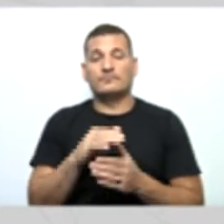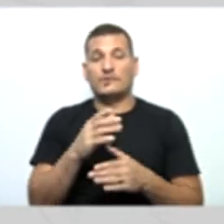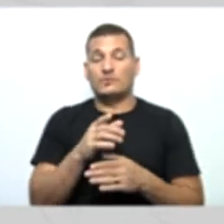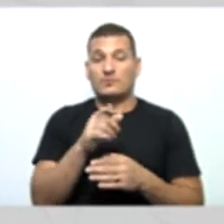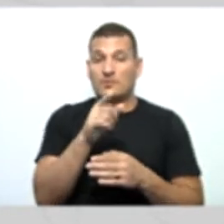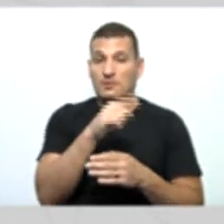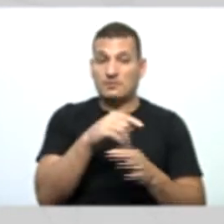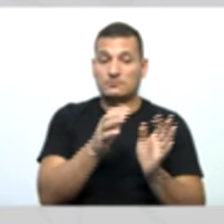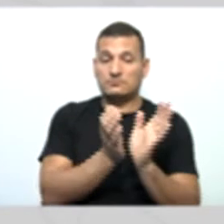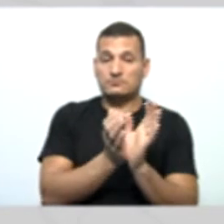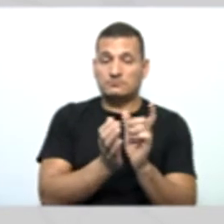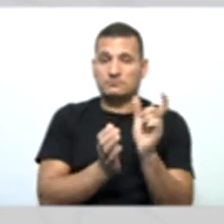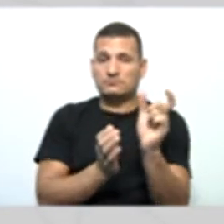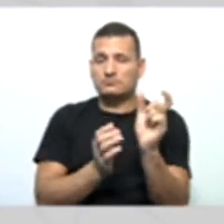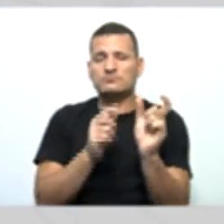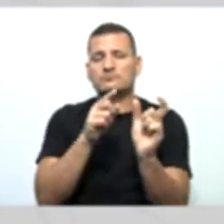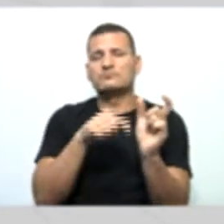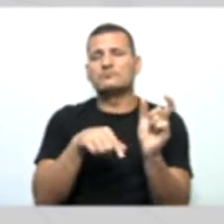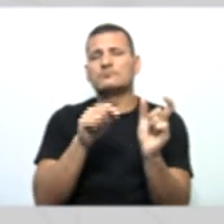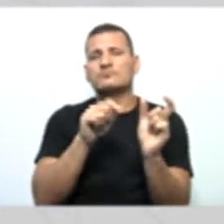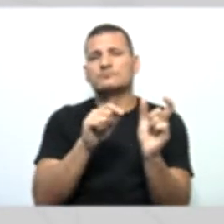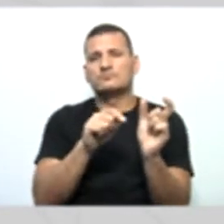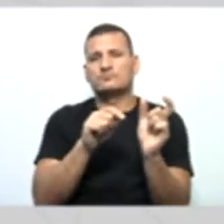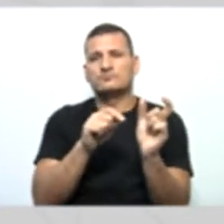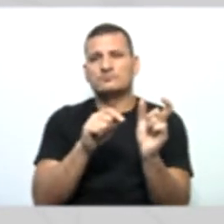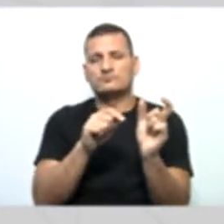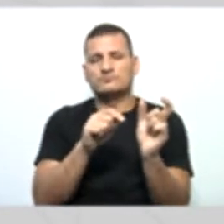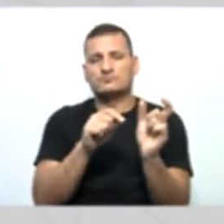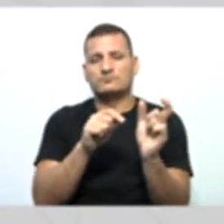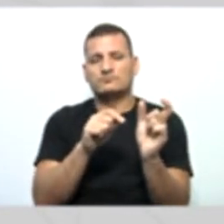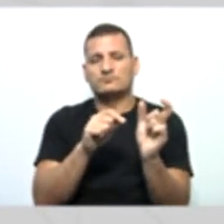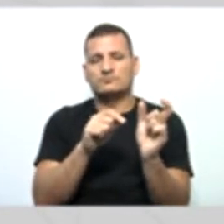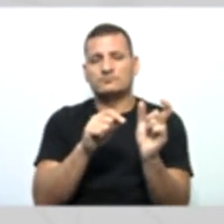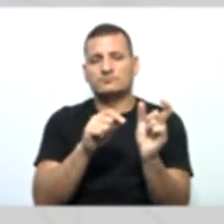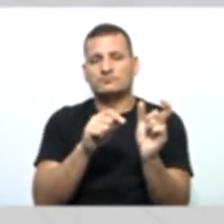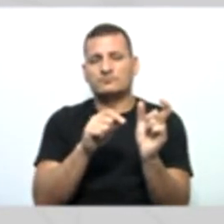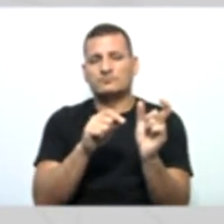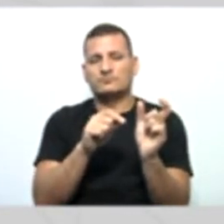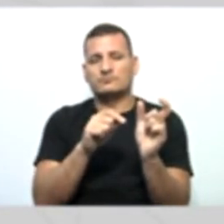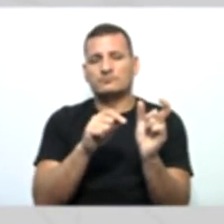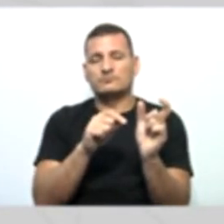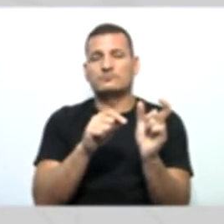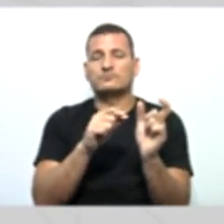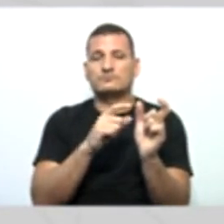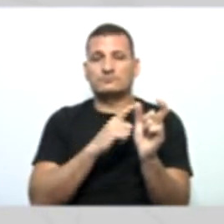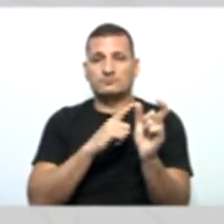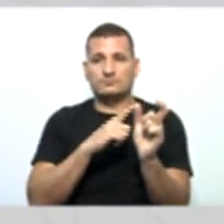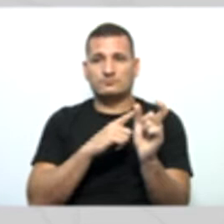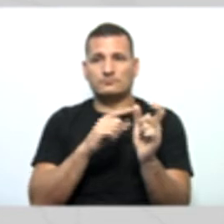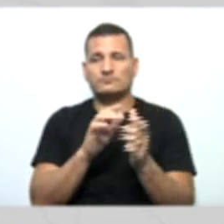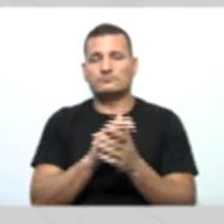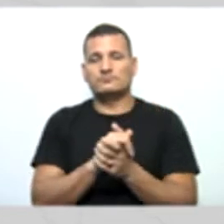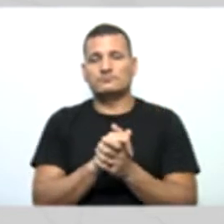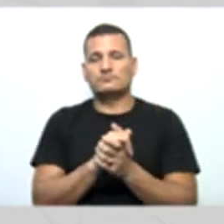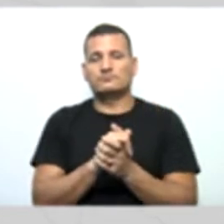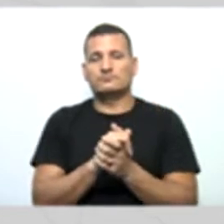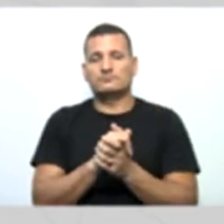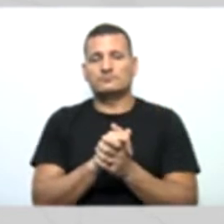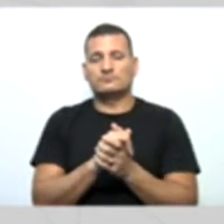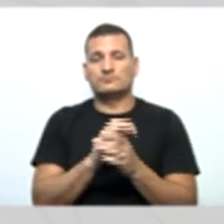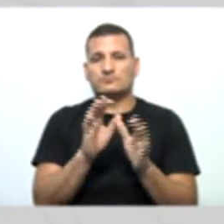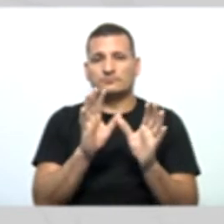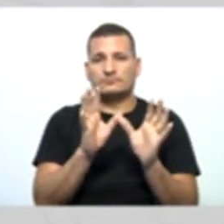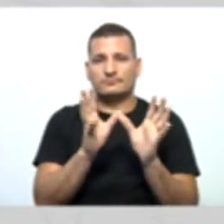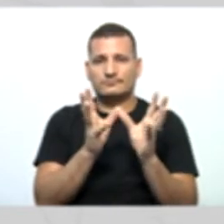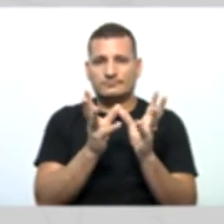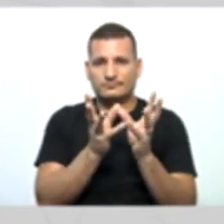classes, elas vão estar o quê? Sendo classificada como abstrata, né? Ela vai